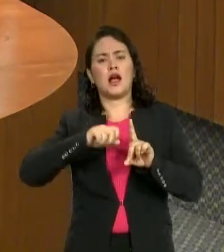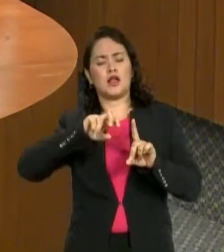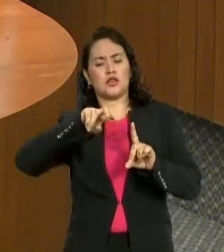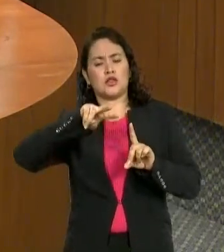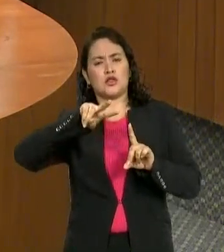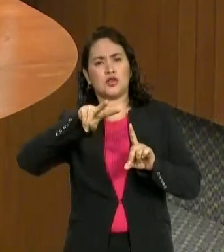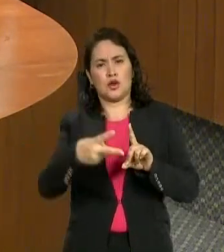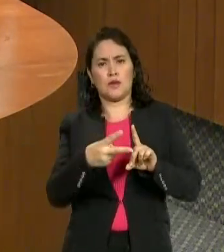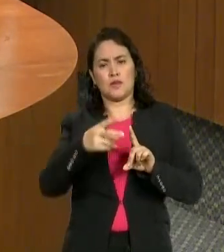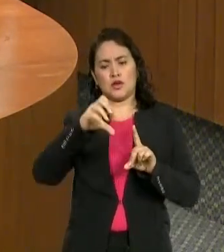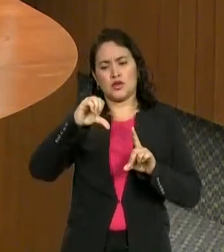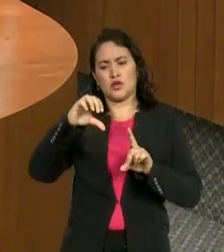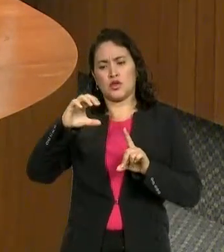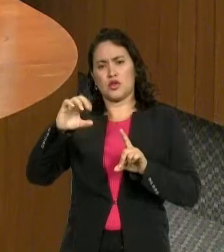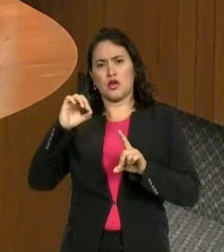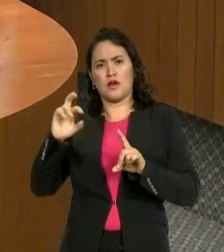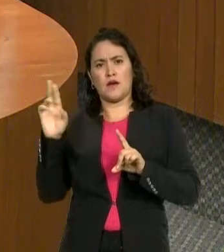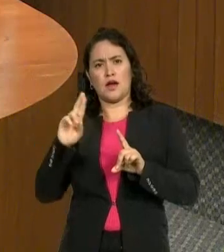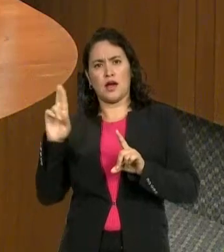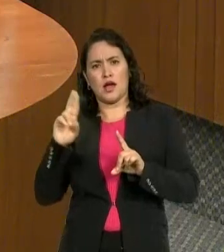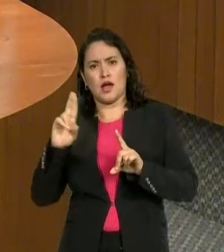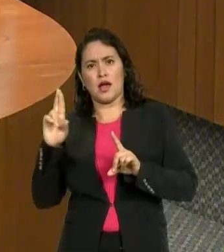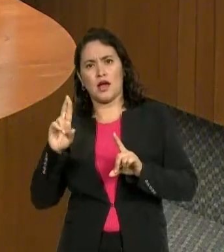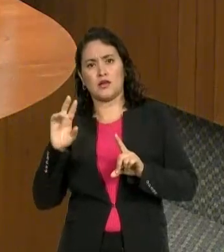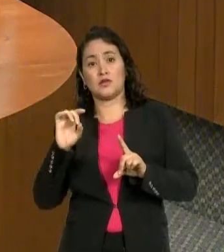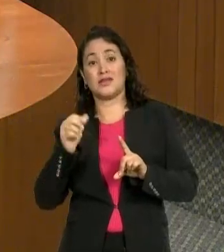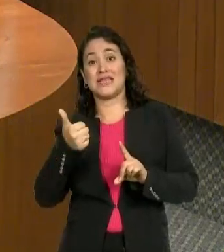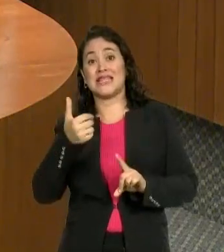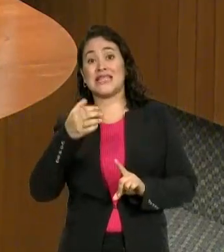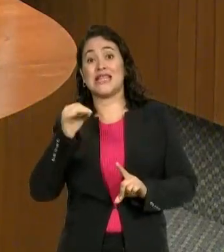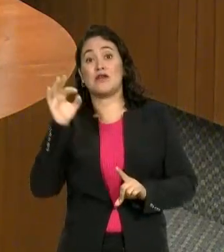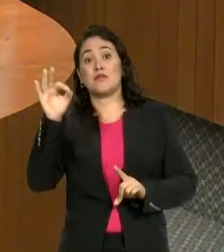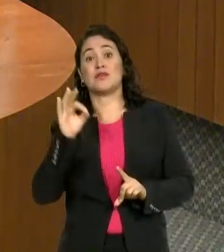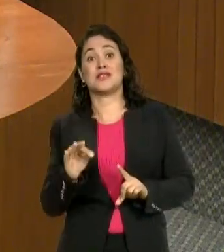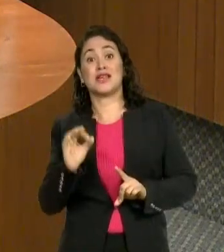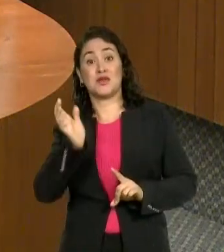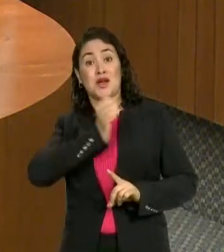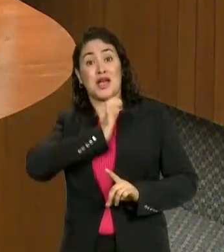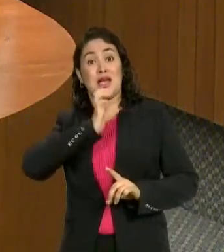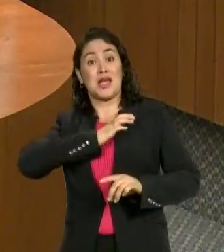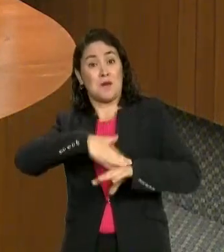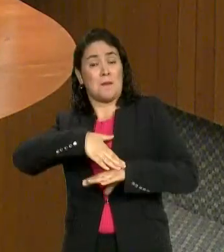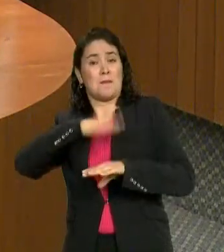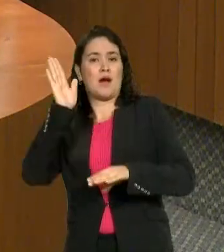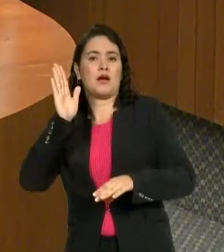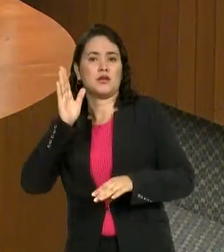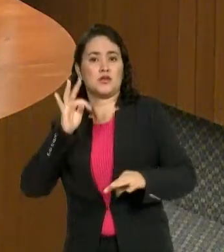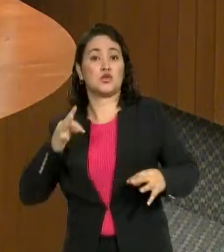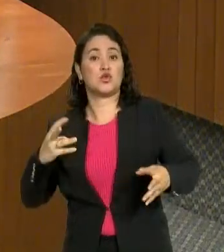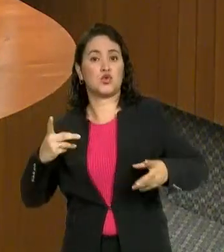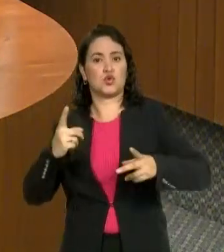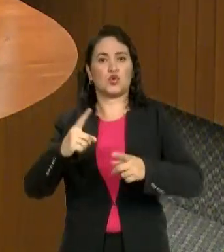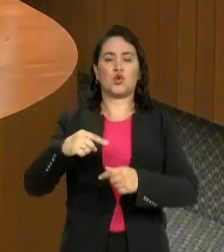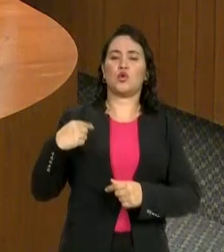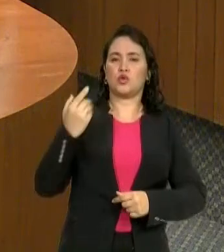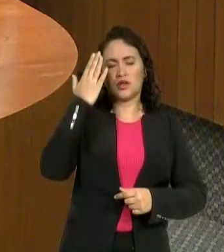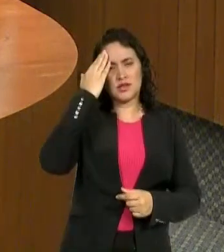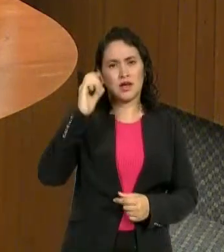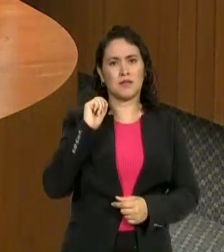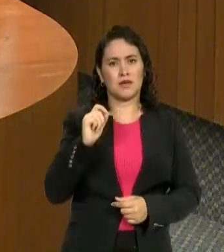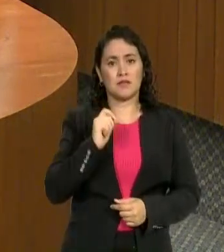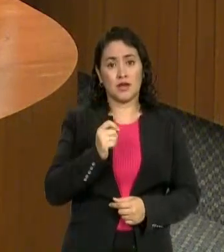sala, está entre os 10% mais ricos. E todo mundo sabe que